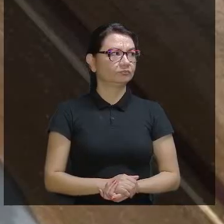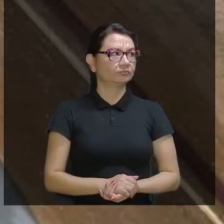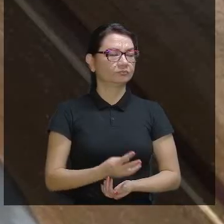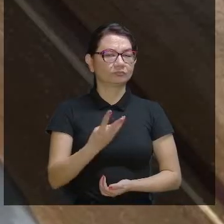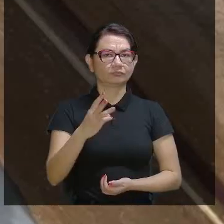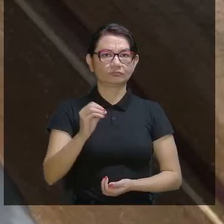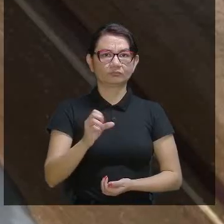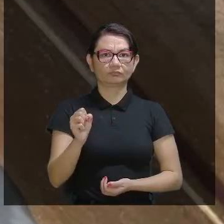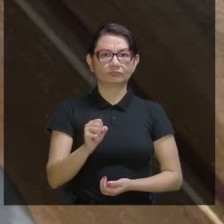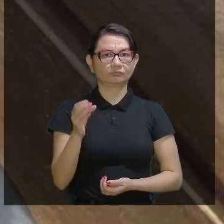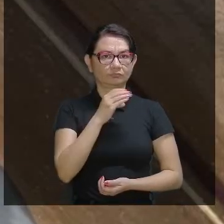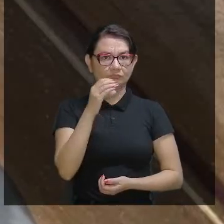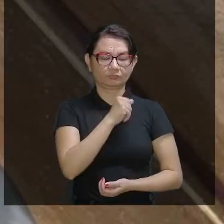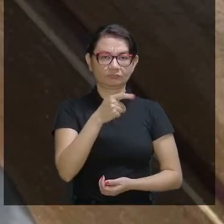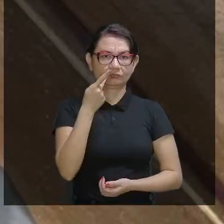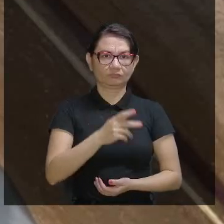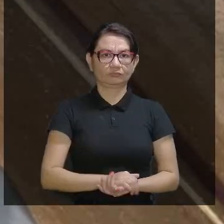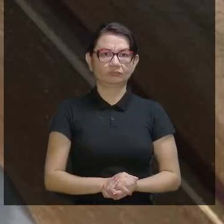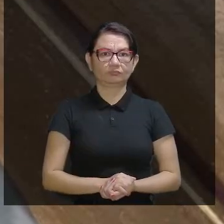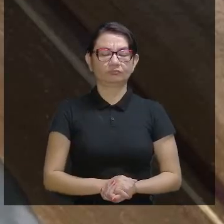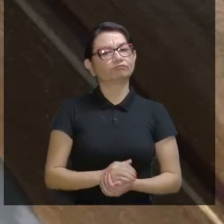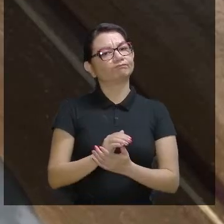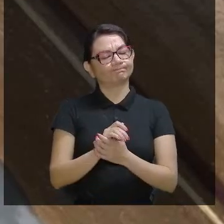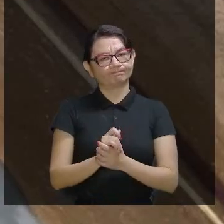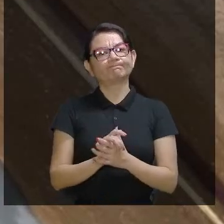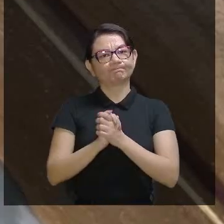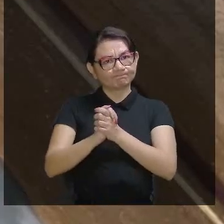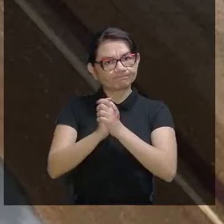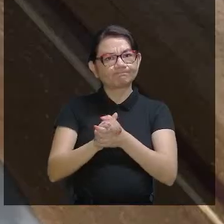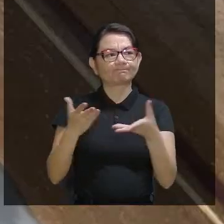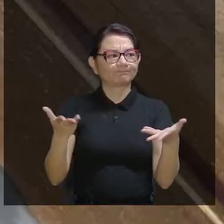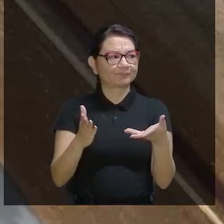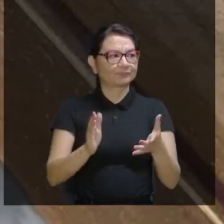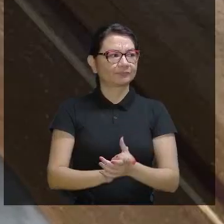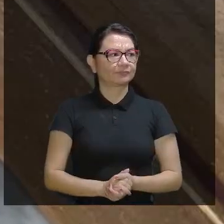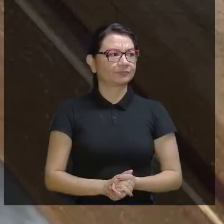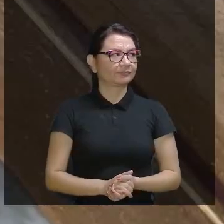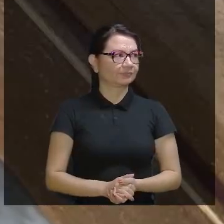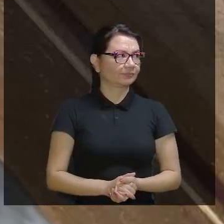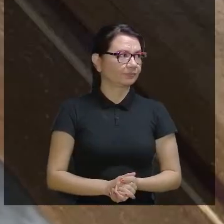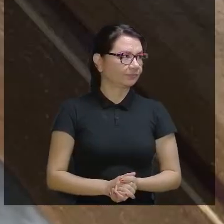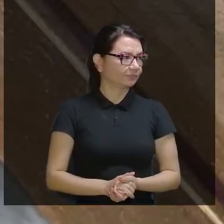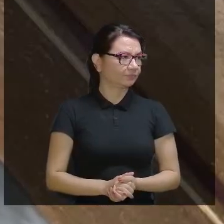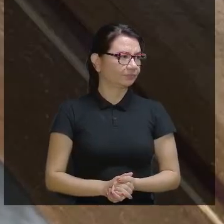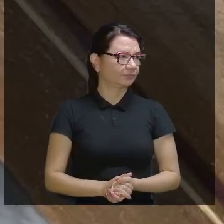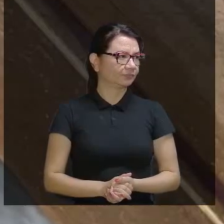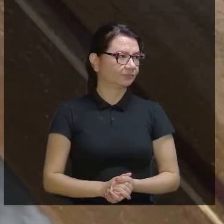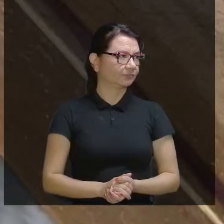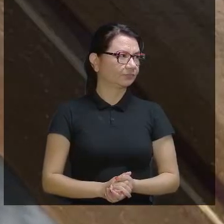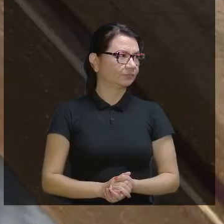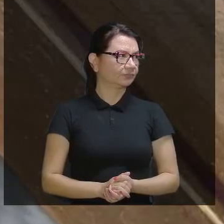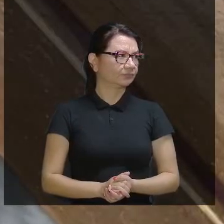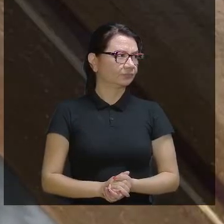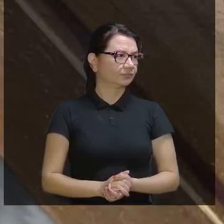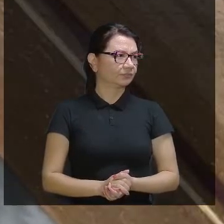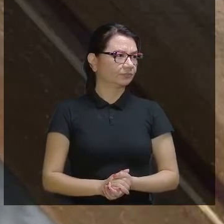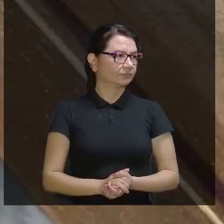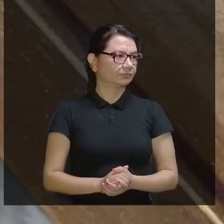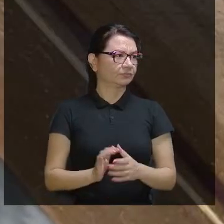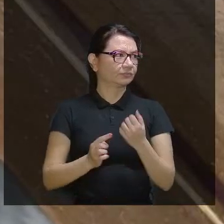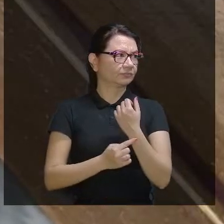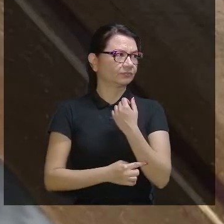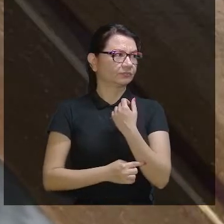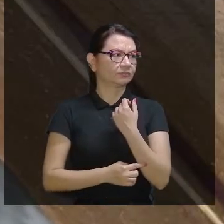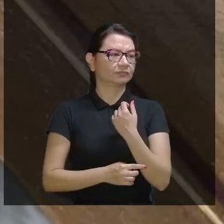plenário. Pelo que vimos hoje aqui no plenário. Eu ainda trago aqui no braço, Vossas Excelências podem ver,